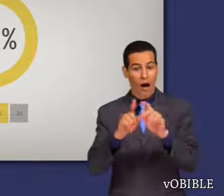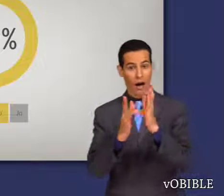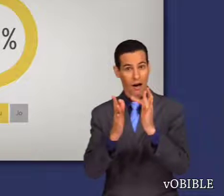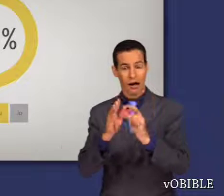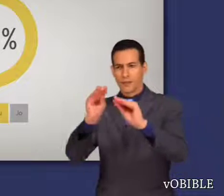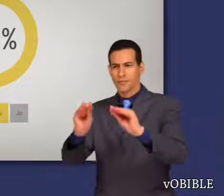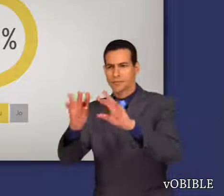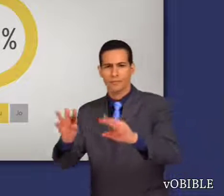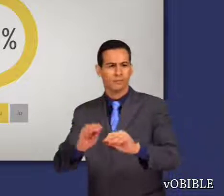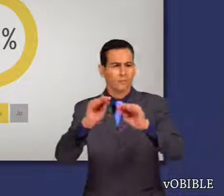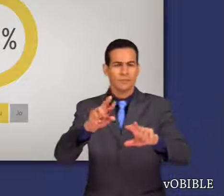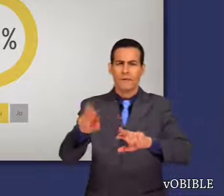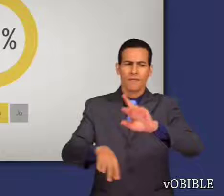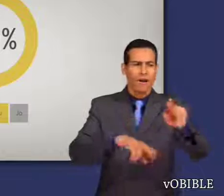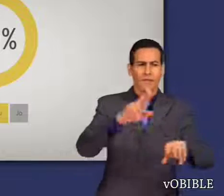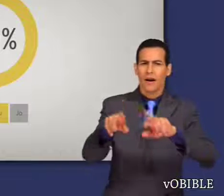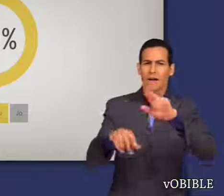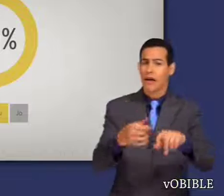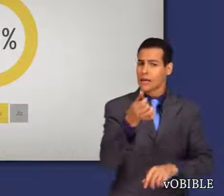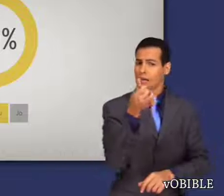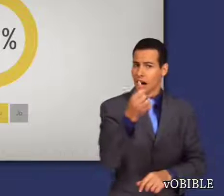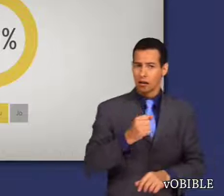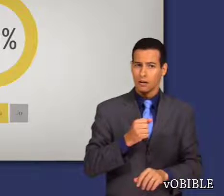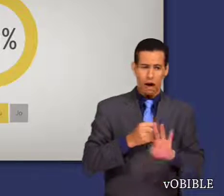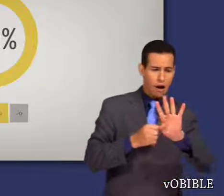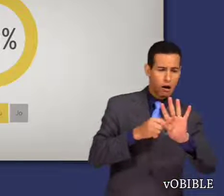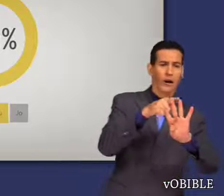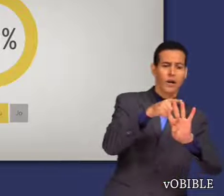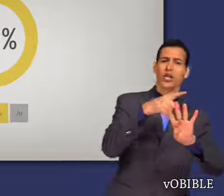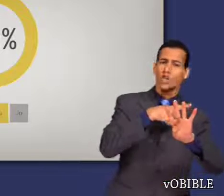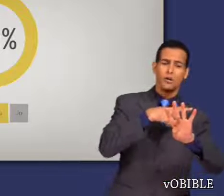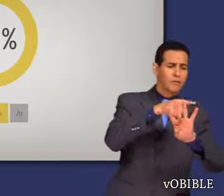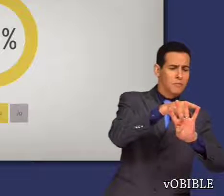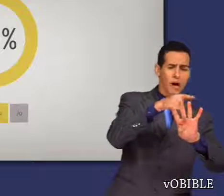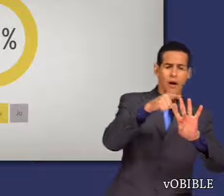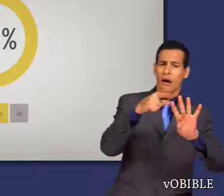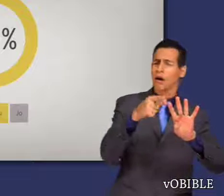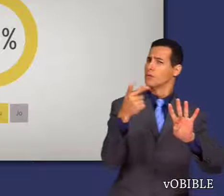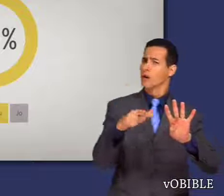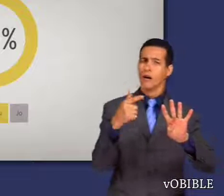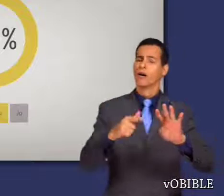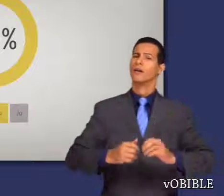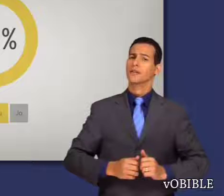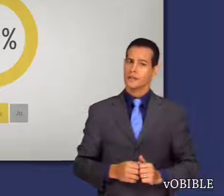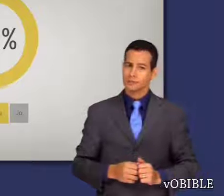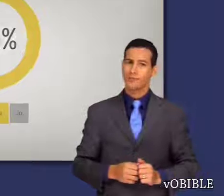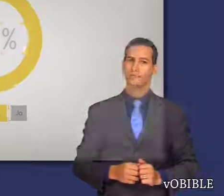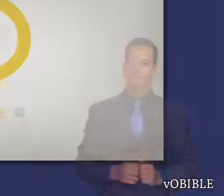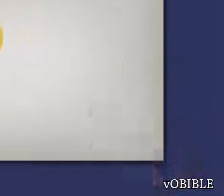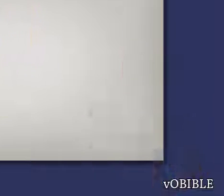aparecem nesse evangelho. Por exemplo, pelo menos 6 milagres de Jesus só são encontrados no livro de